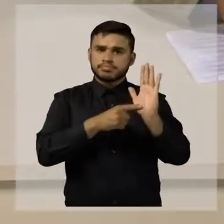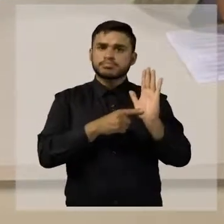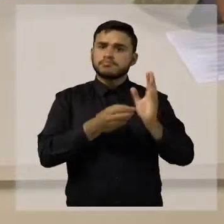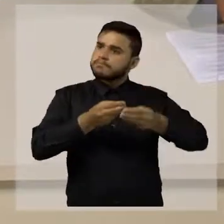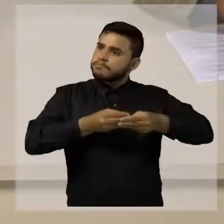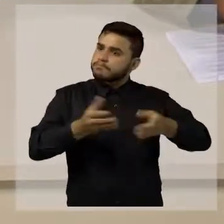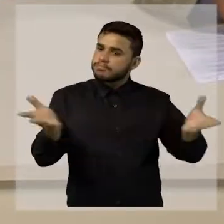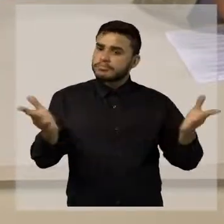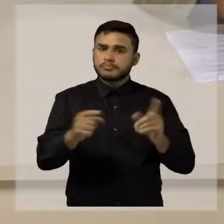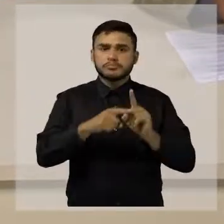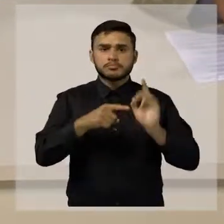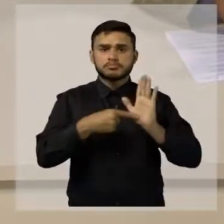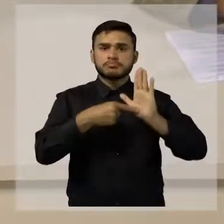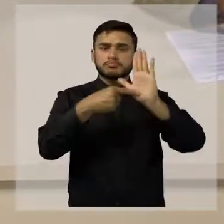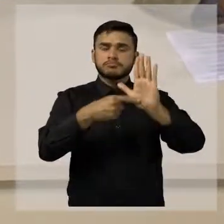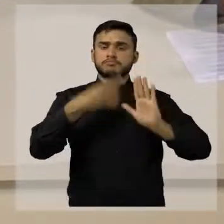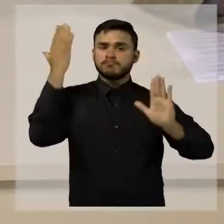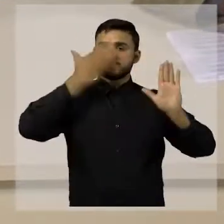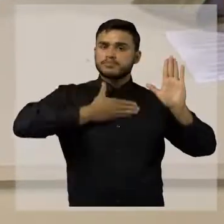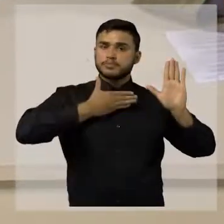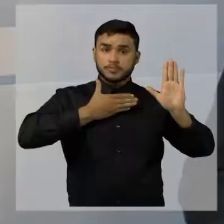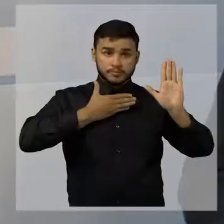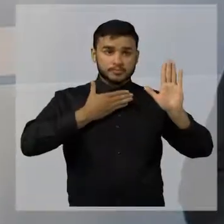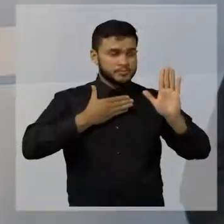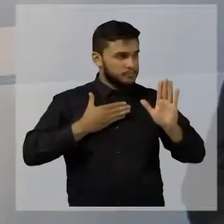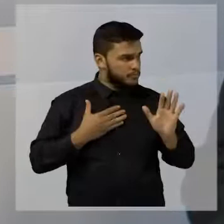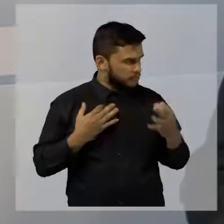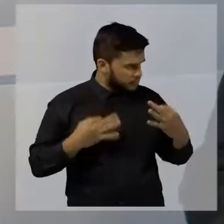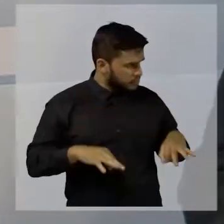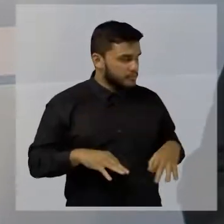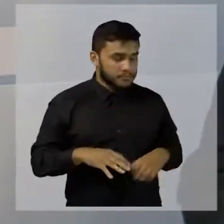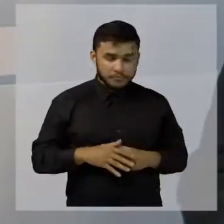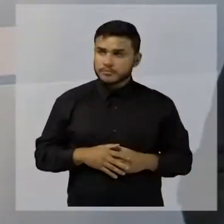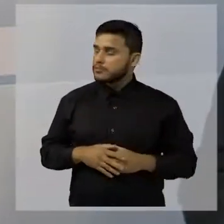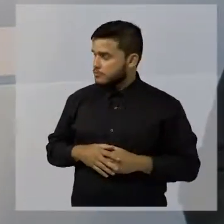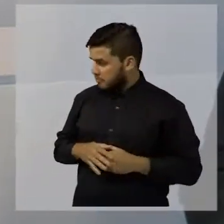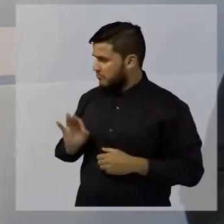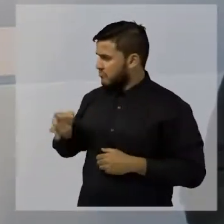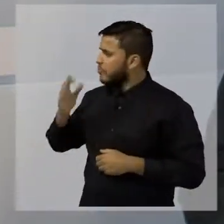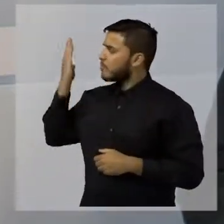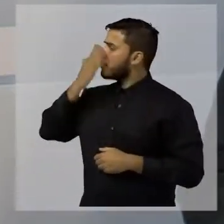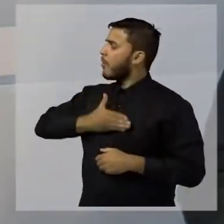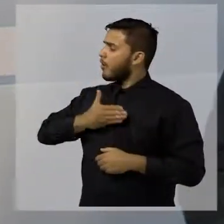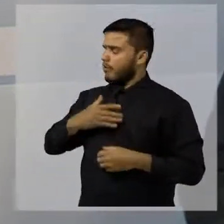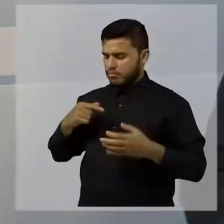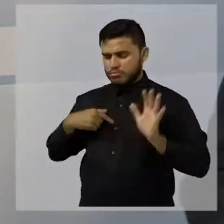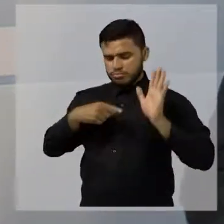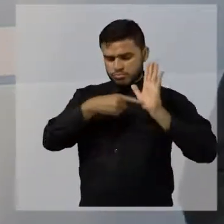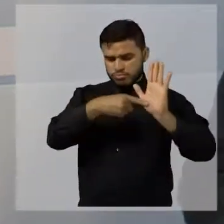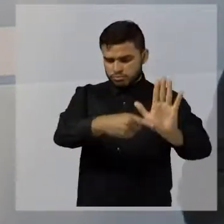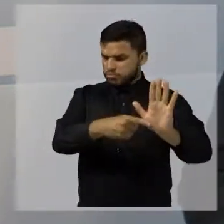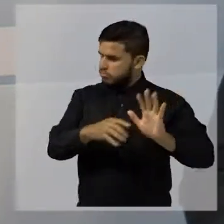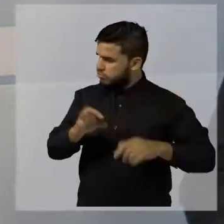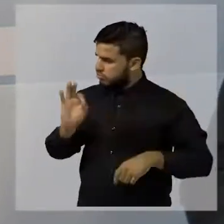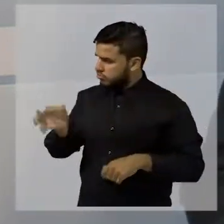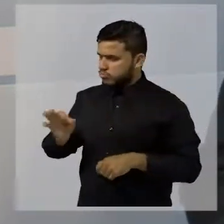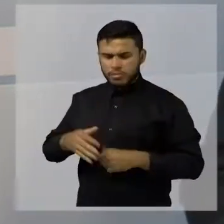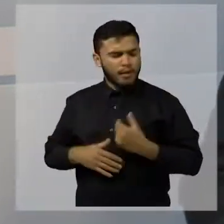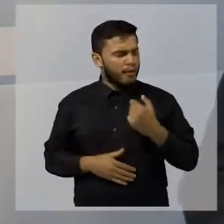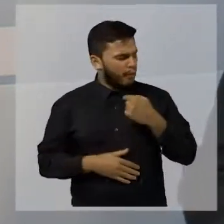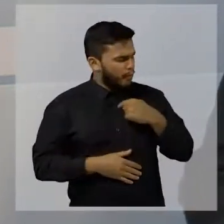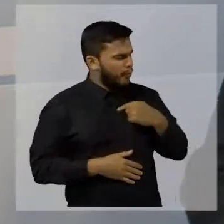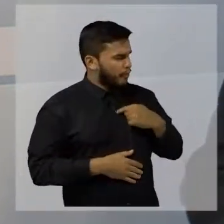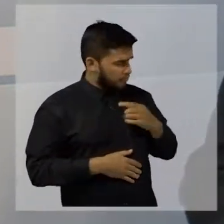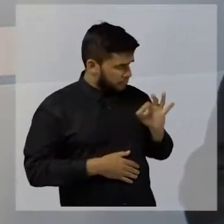contas, transparência, prestação de contas. Destes acompanhamentos que o senhor tem feito, né? Essas reivindicações. Reivindicação, eu ando, eu tiro